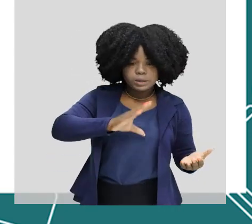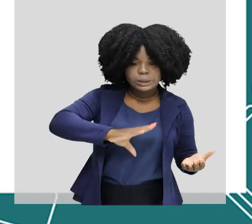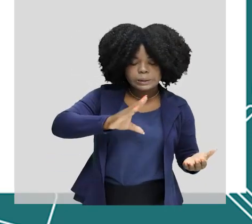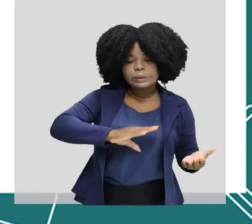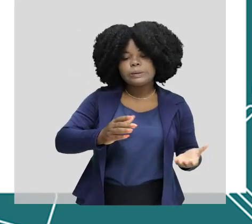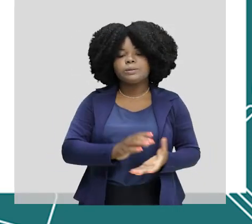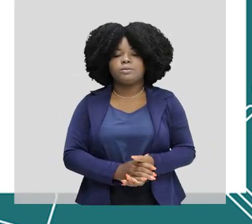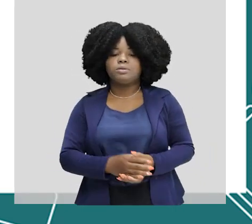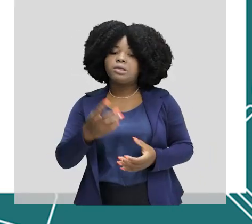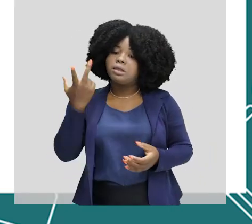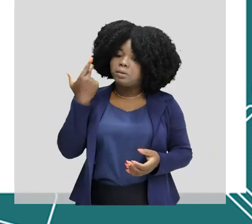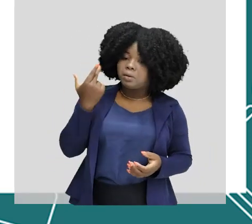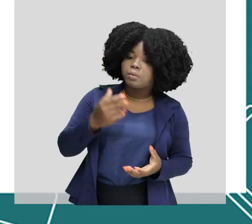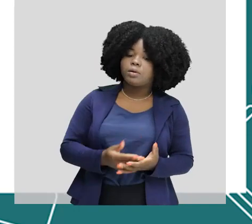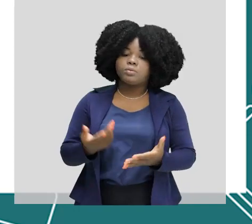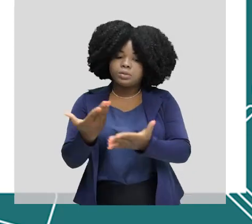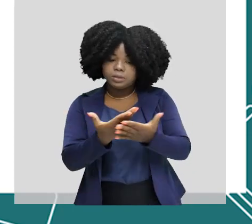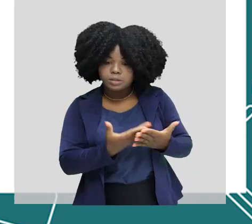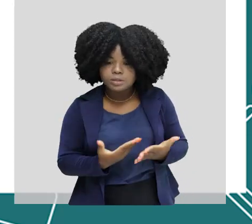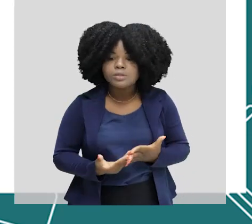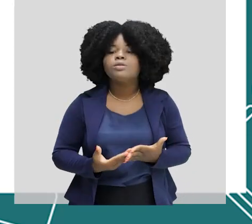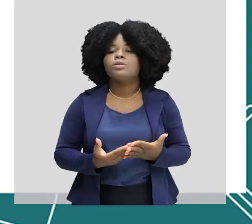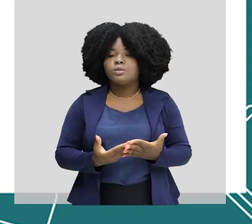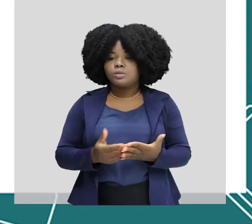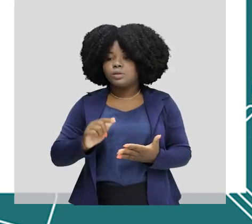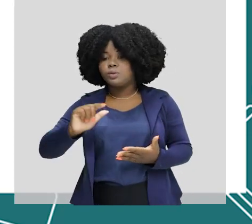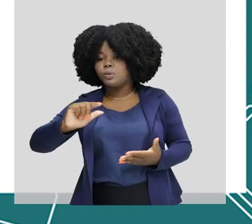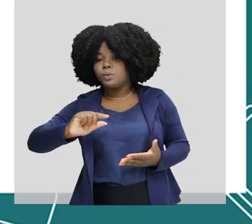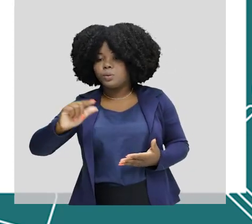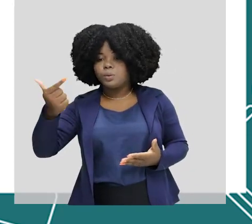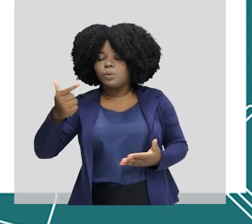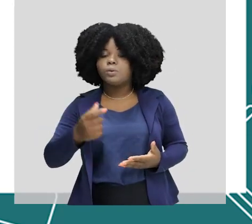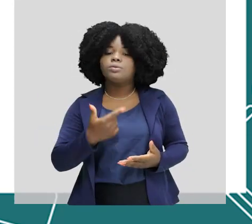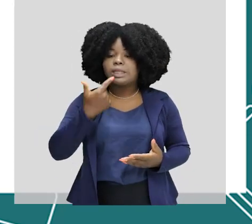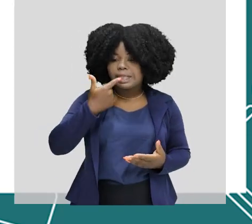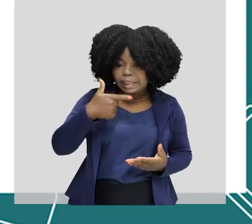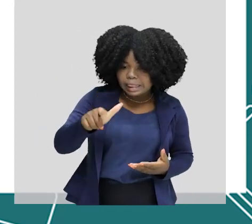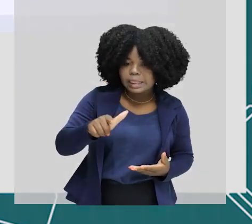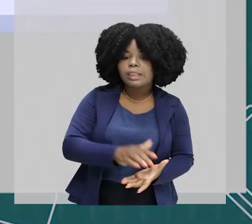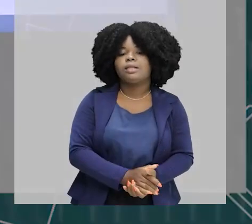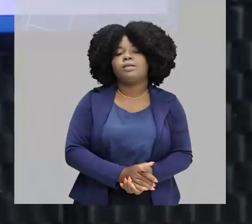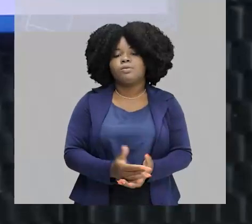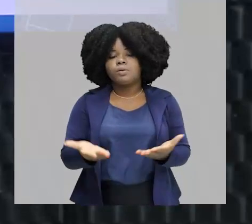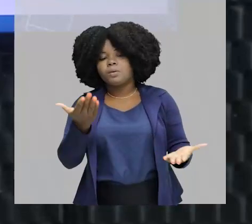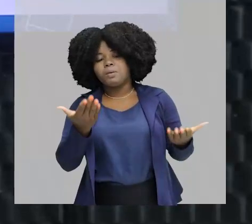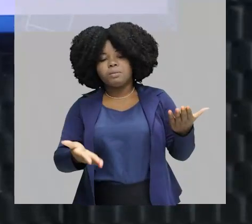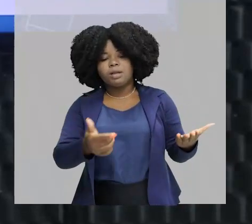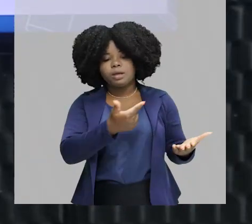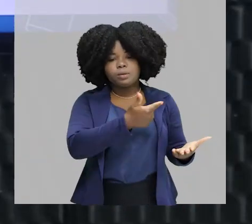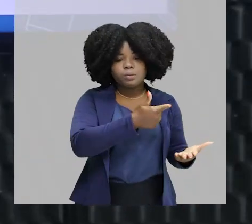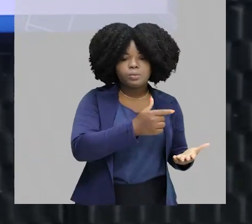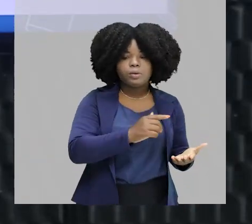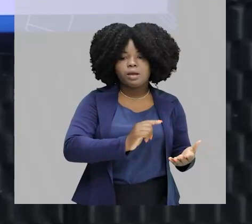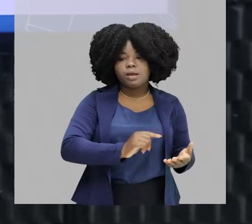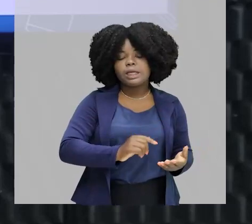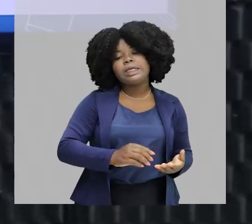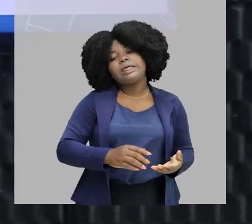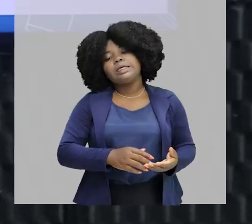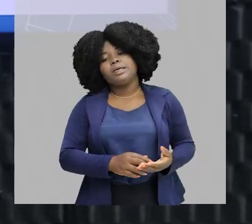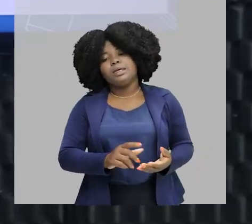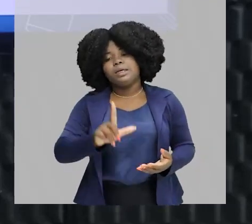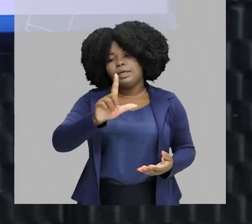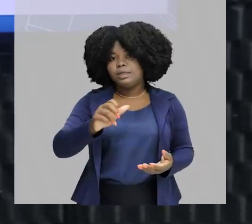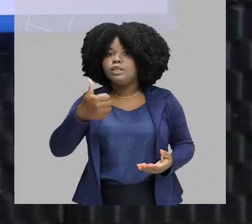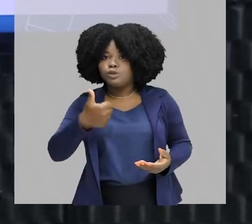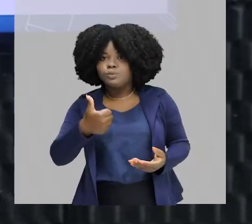língua estrangeira, é você comparar com a nossa língua materna, é você tentar encontrar um equivalente. Né? Ah, isso